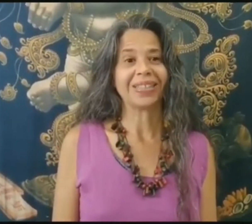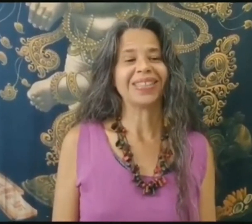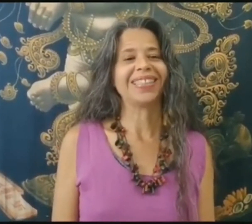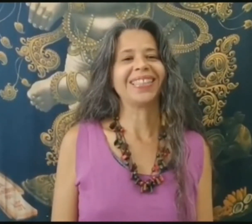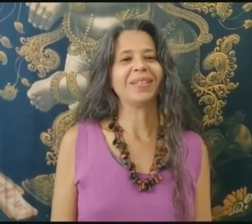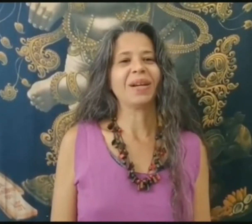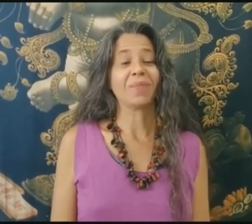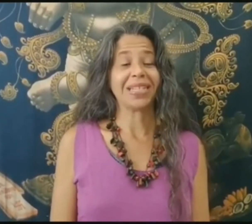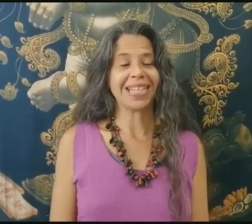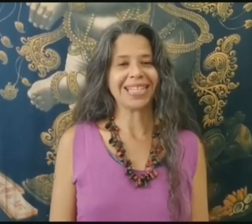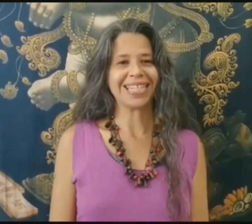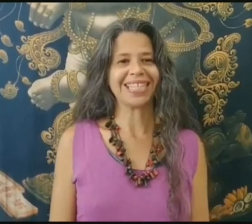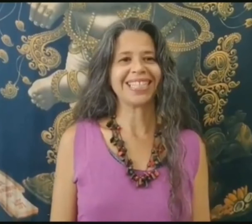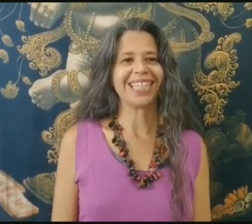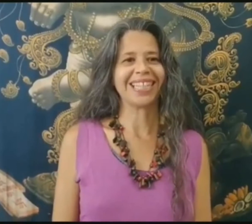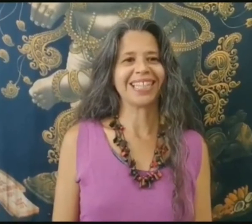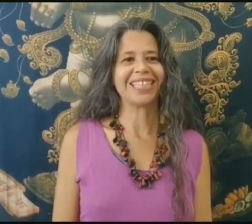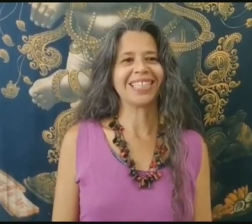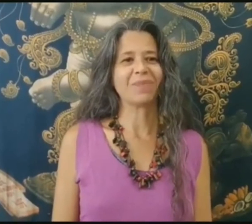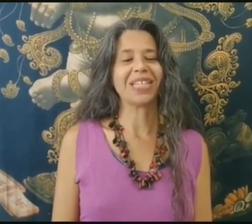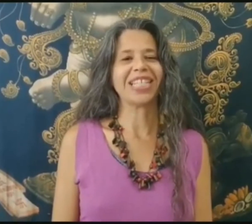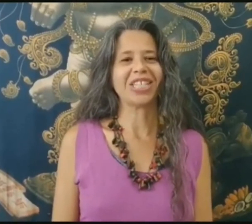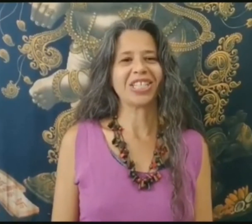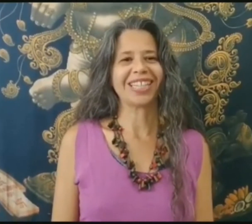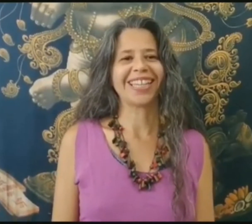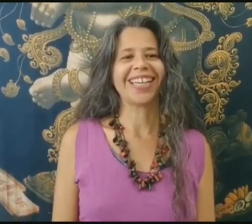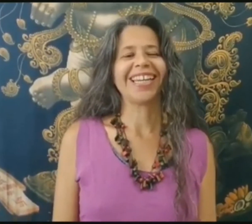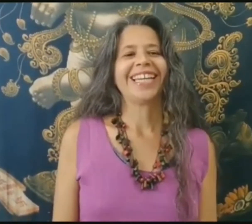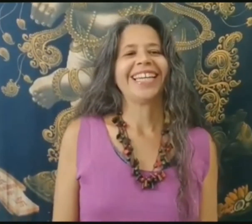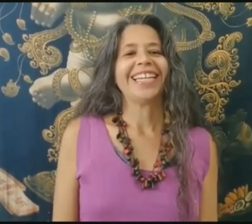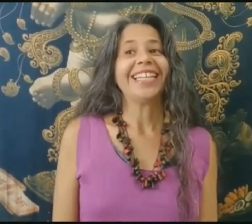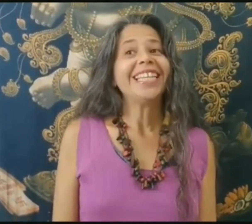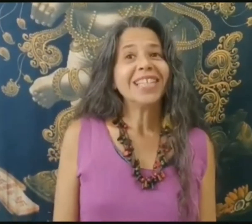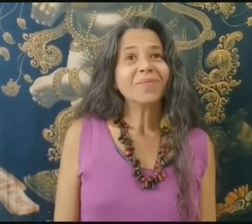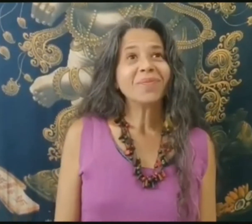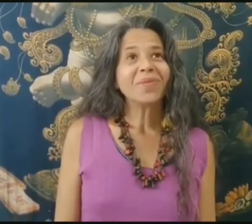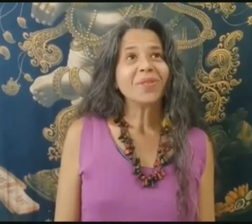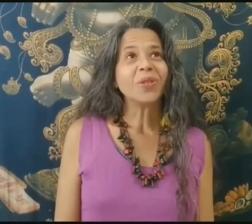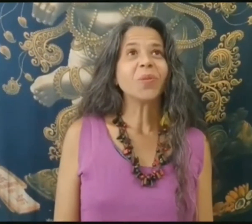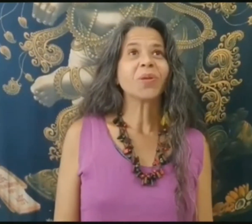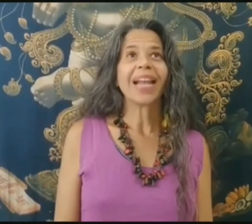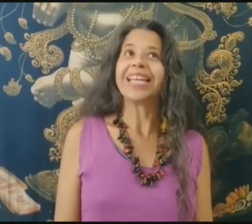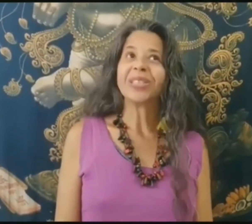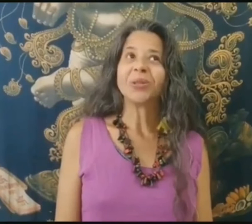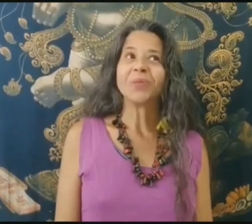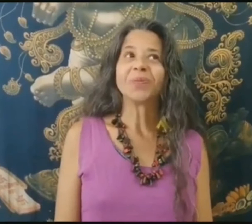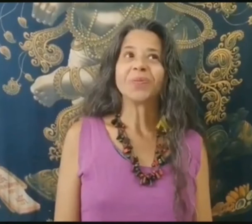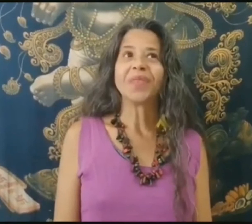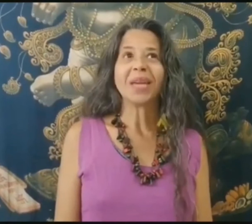atenta à presença, né, de estar presente. E do meu